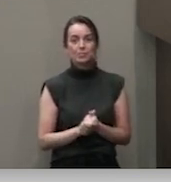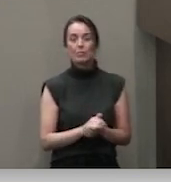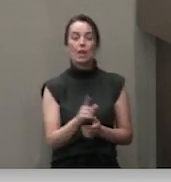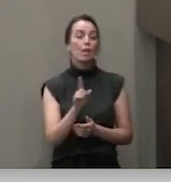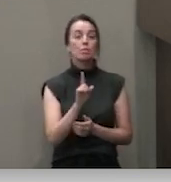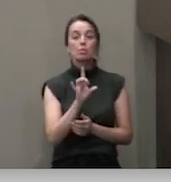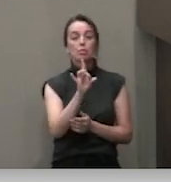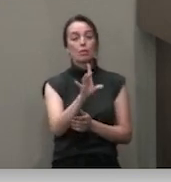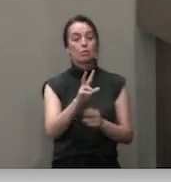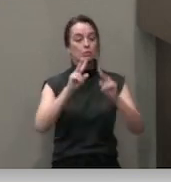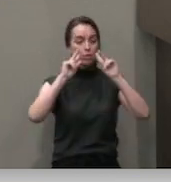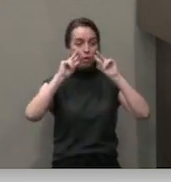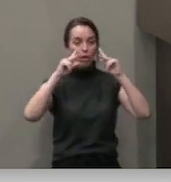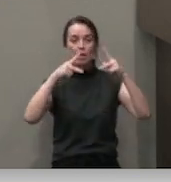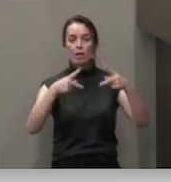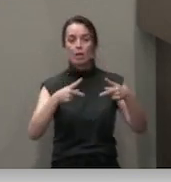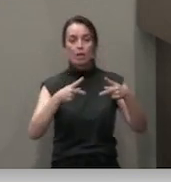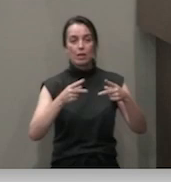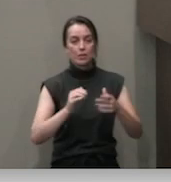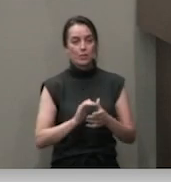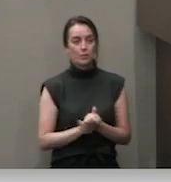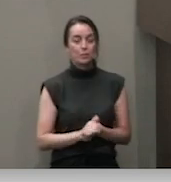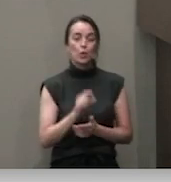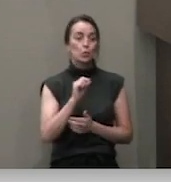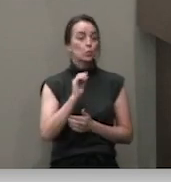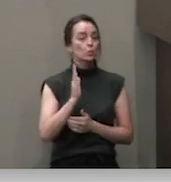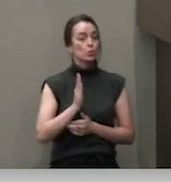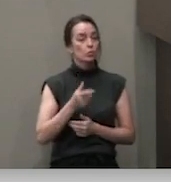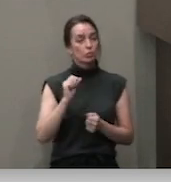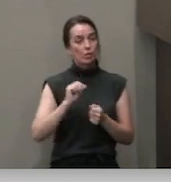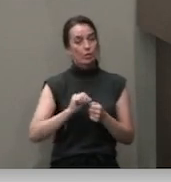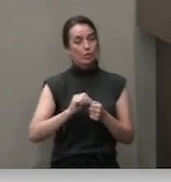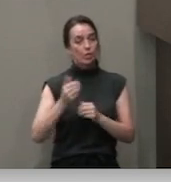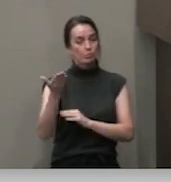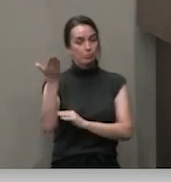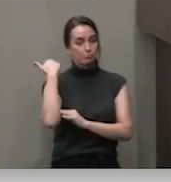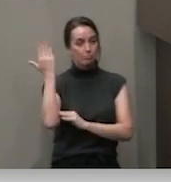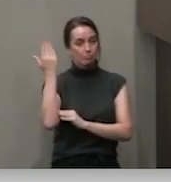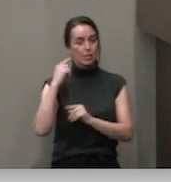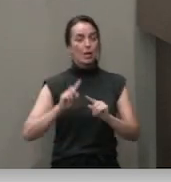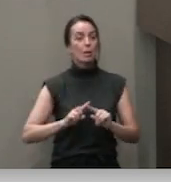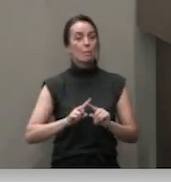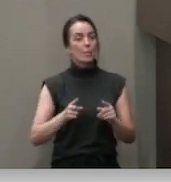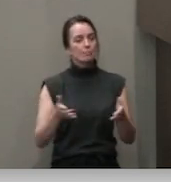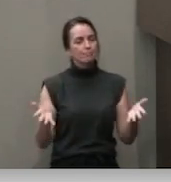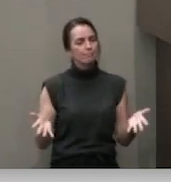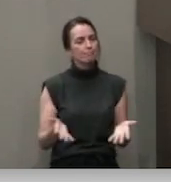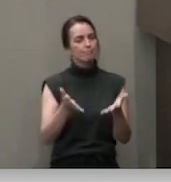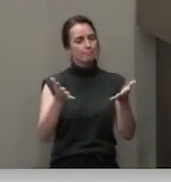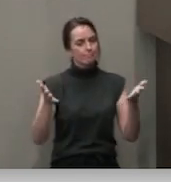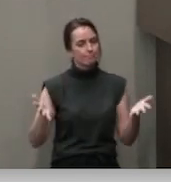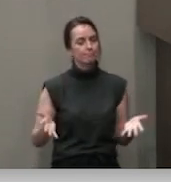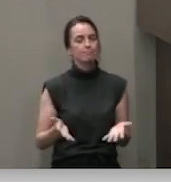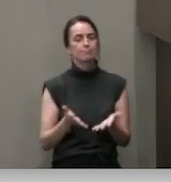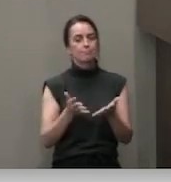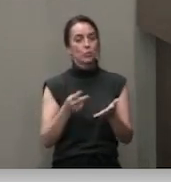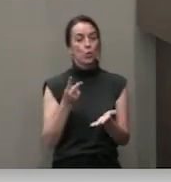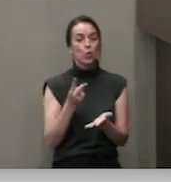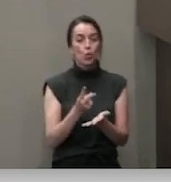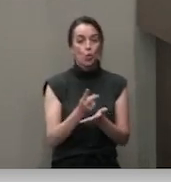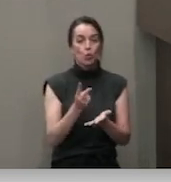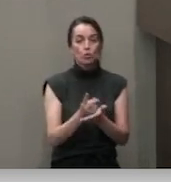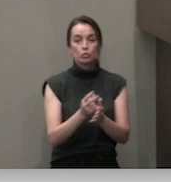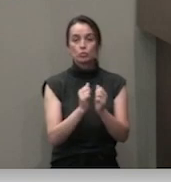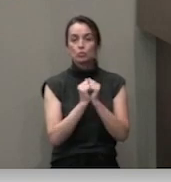um reconhecimento pelo que já foi feito mas um incentivo para continuarmos